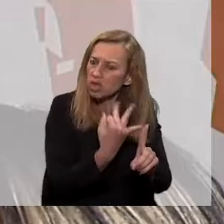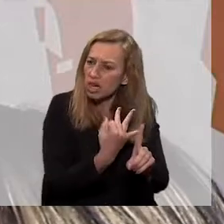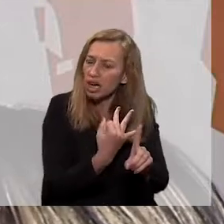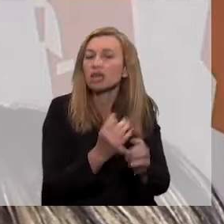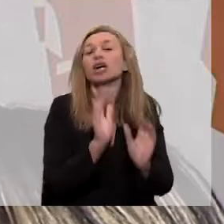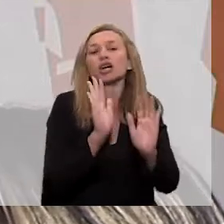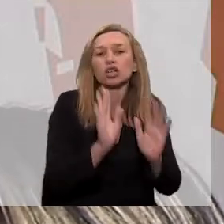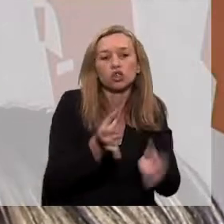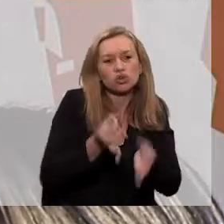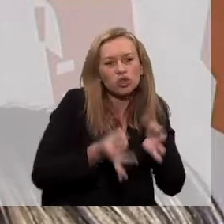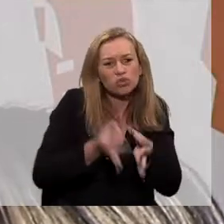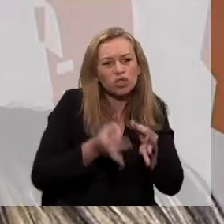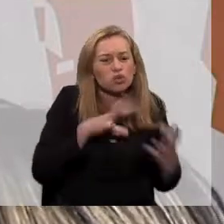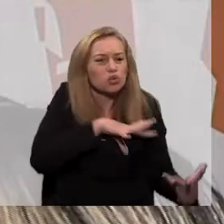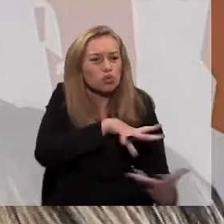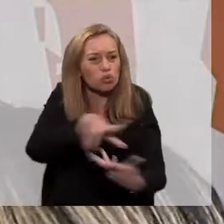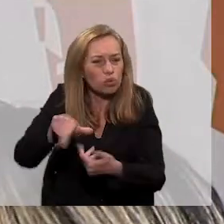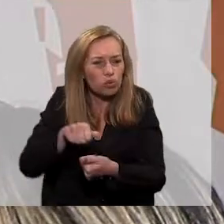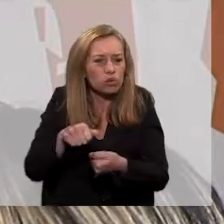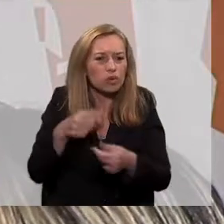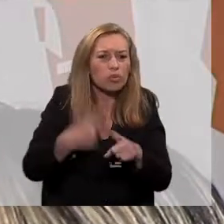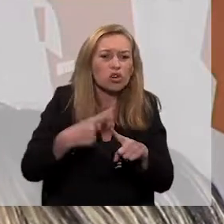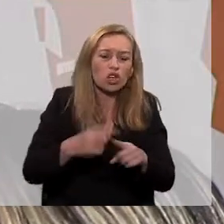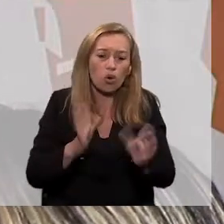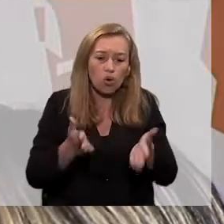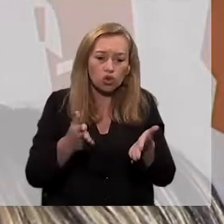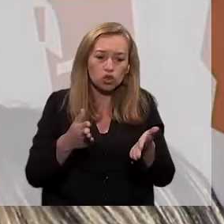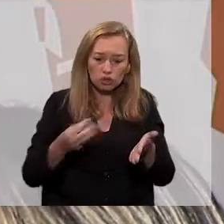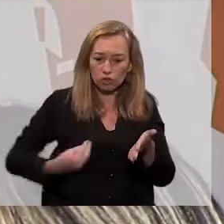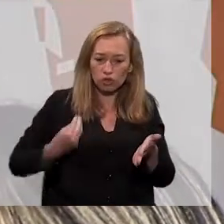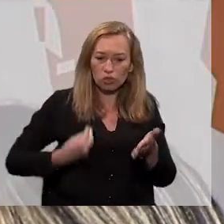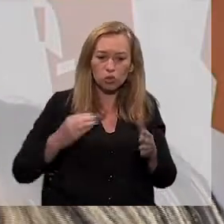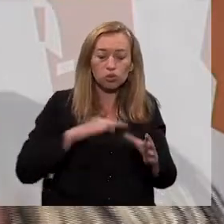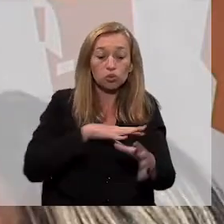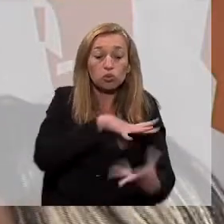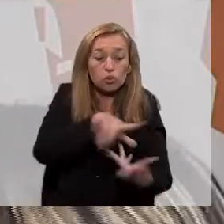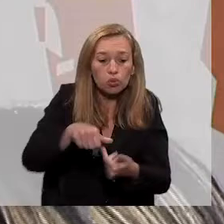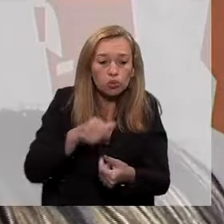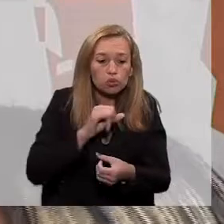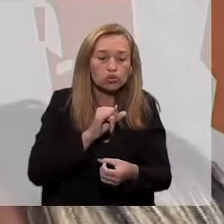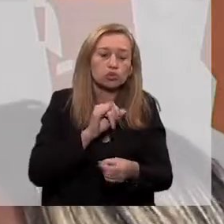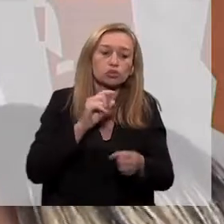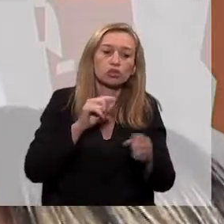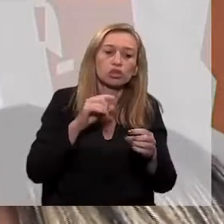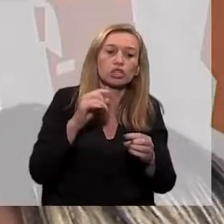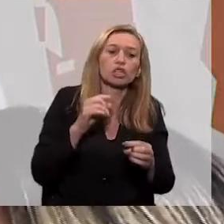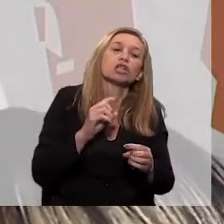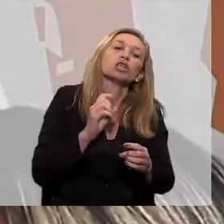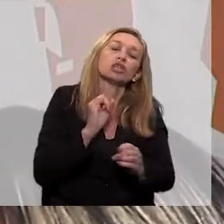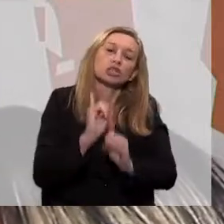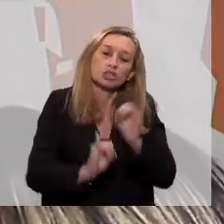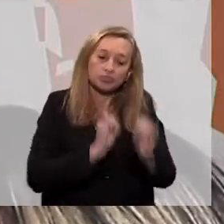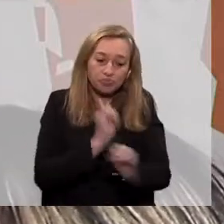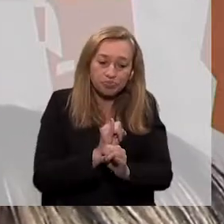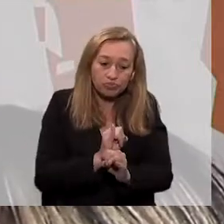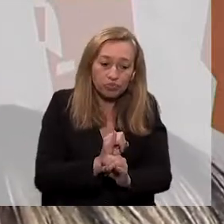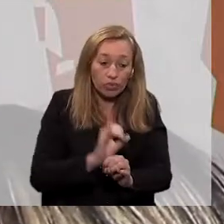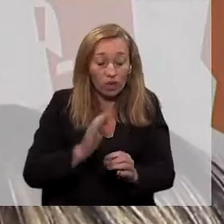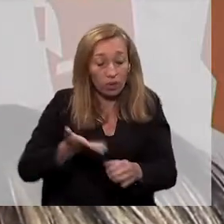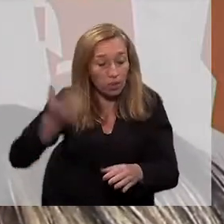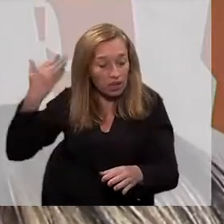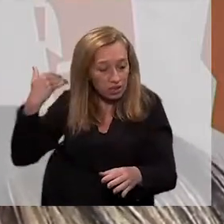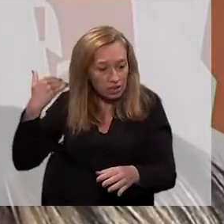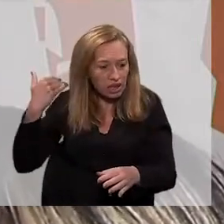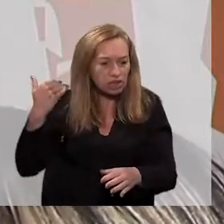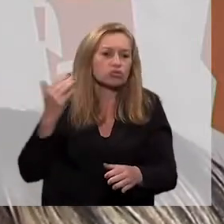Justamente a questão do mundo é porque hoje a gente vive nesse mundo digital. Mas há um tempo atrás, sem o mundo